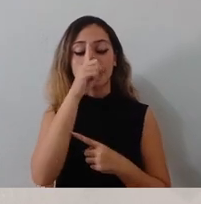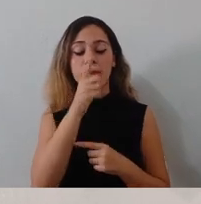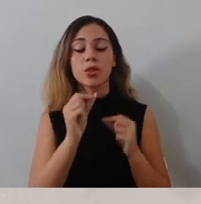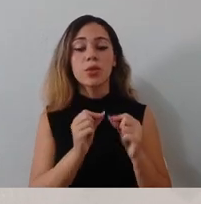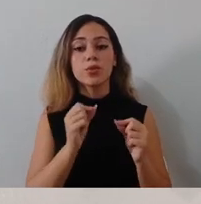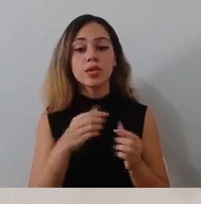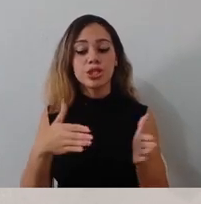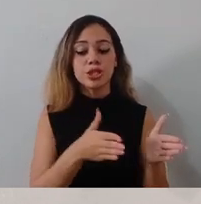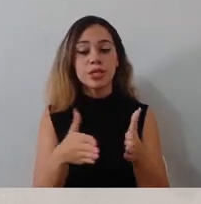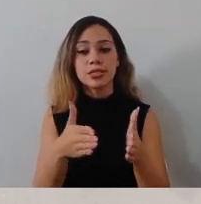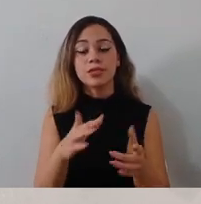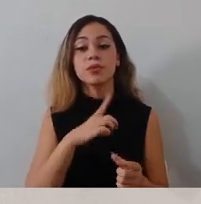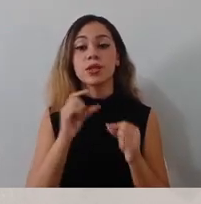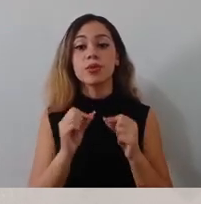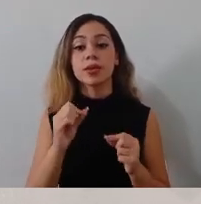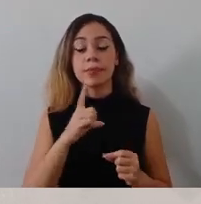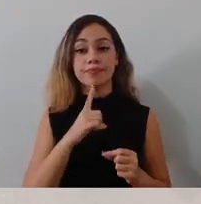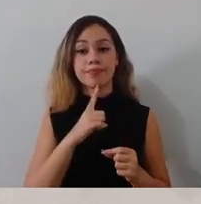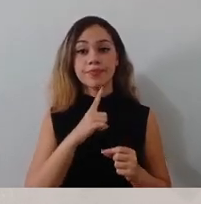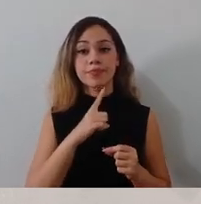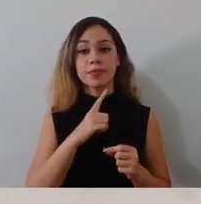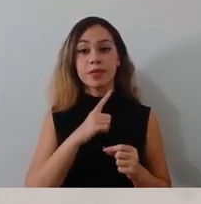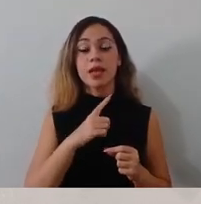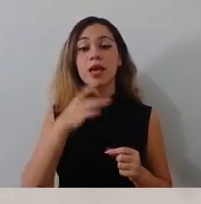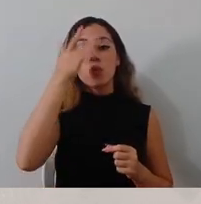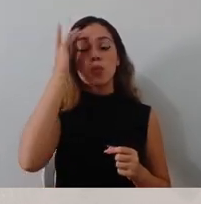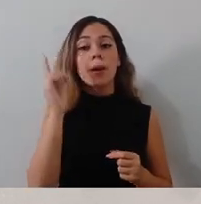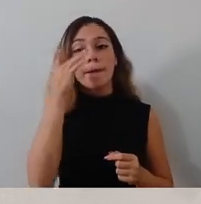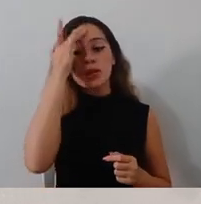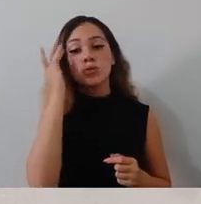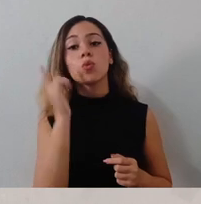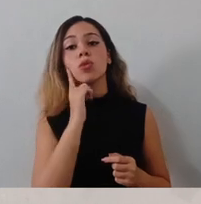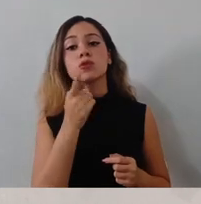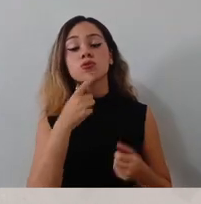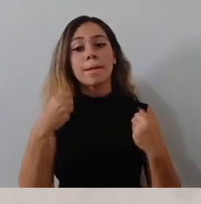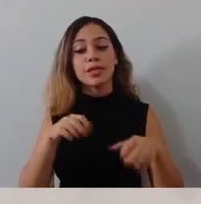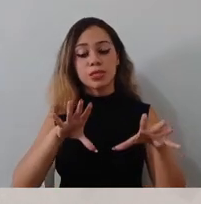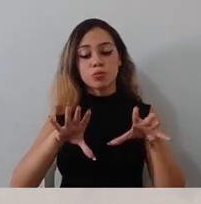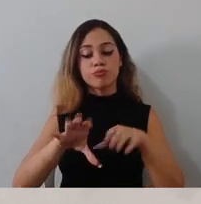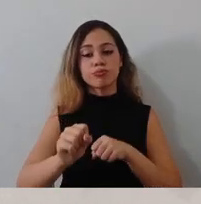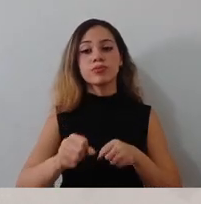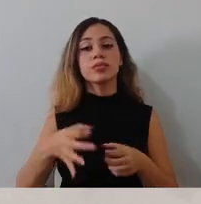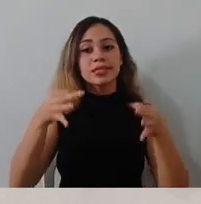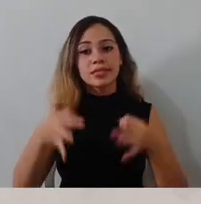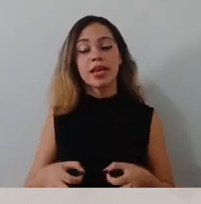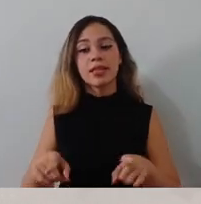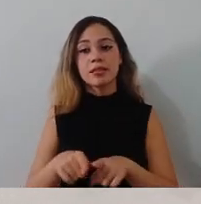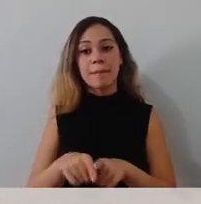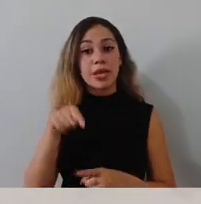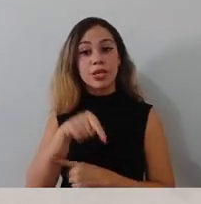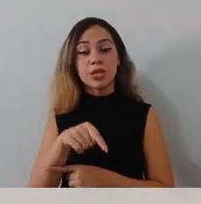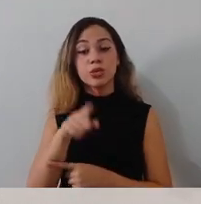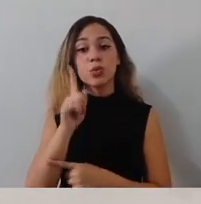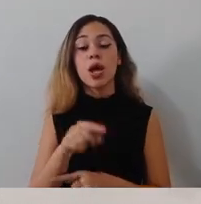nessa demanda, nessa direção, está havendo aí a busca pelo protocolo de atendimento, pela qualificação e capacitação.